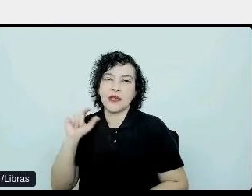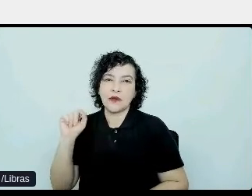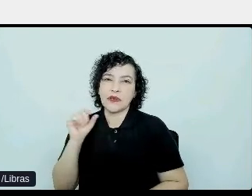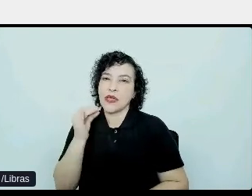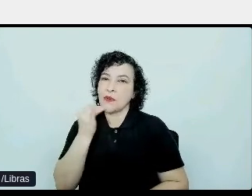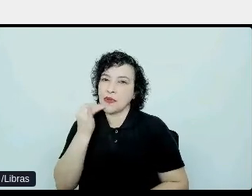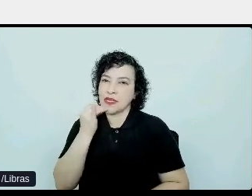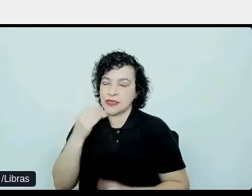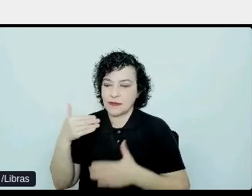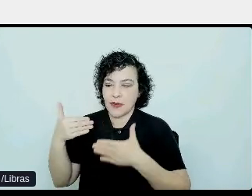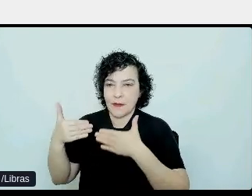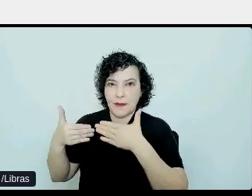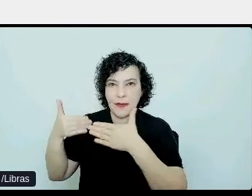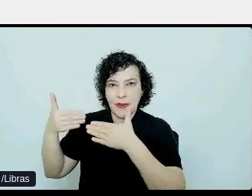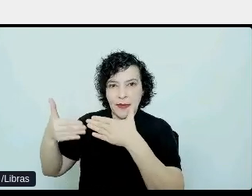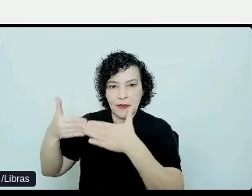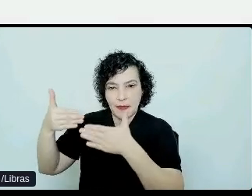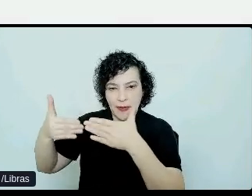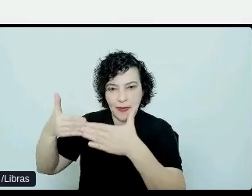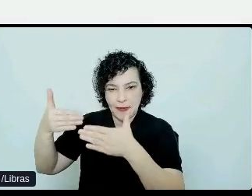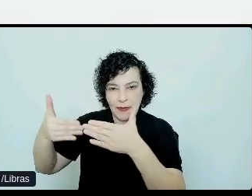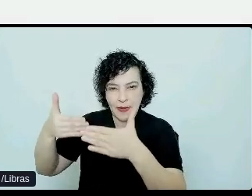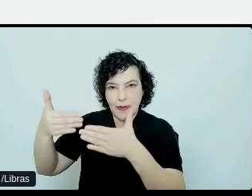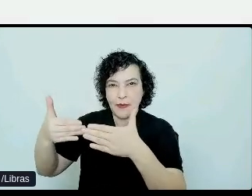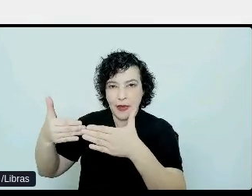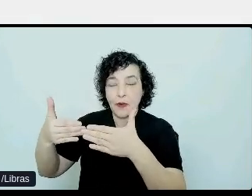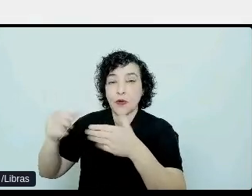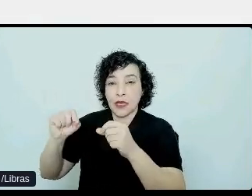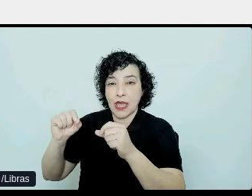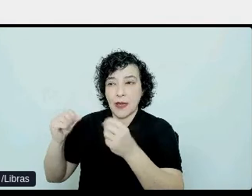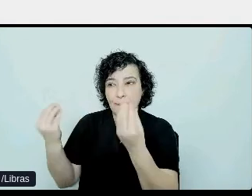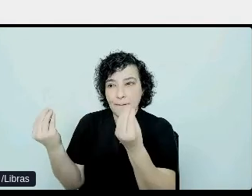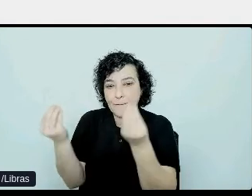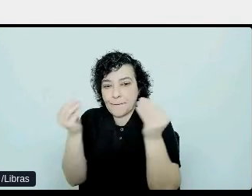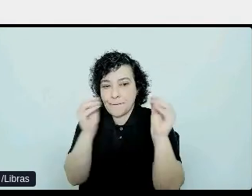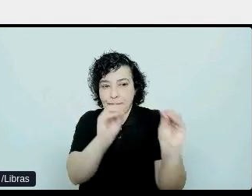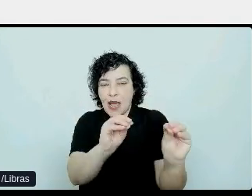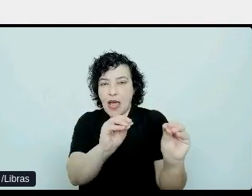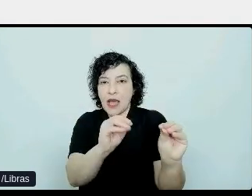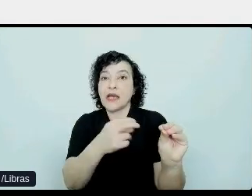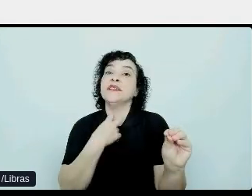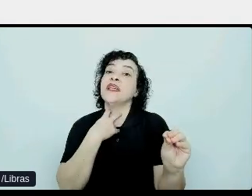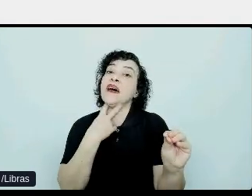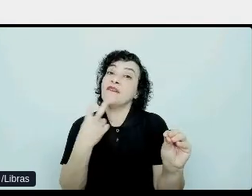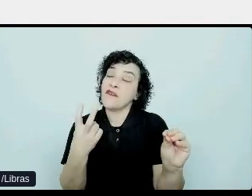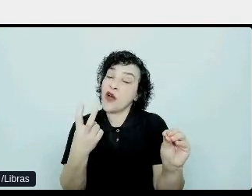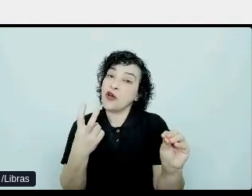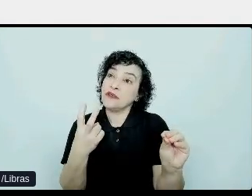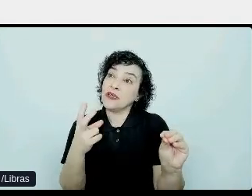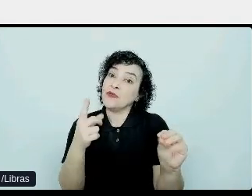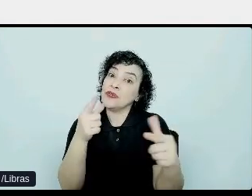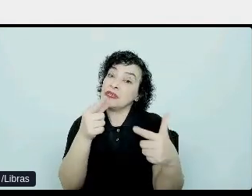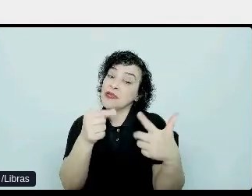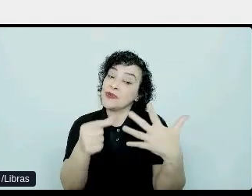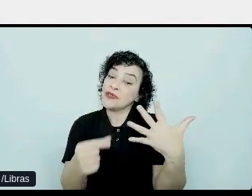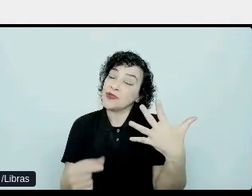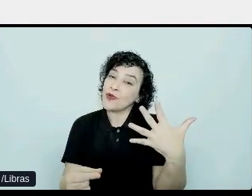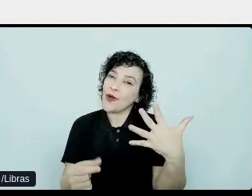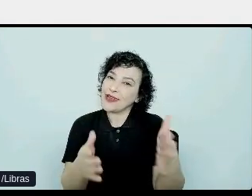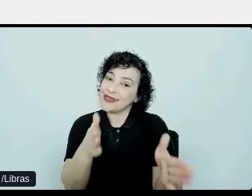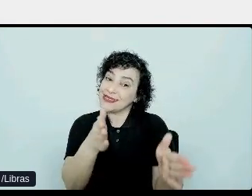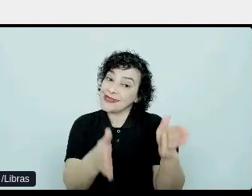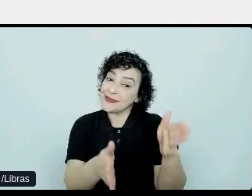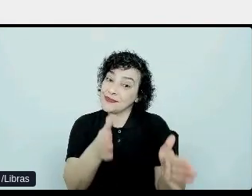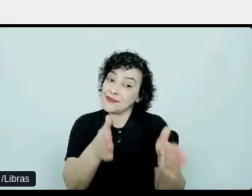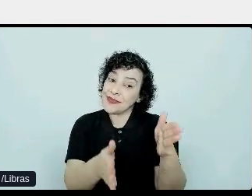no fluxo, né, da vozinha dele, mas funciona também. Né? Então, assim, são escolhas que são feitas nessa etapa, né? E aí a